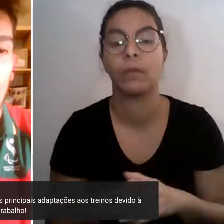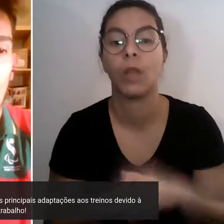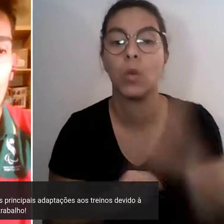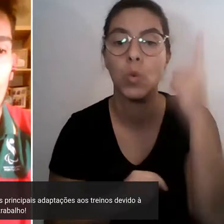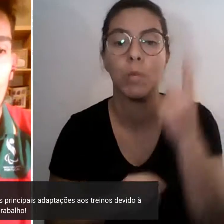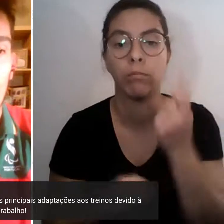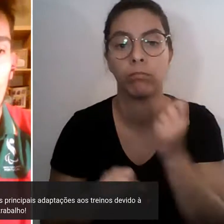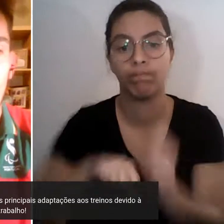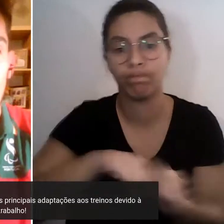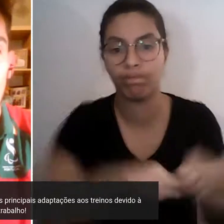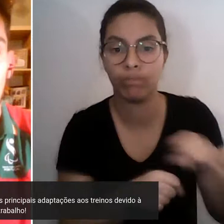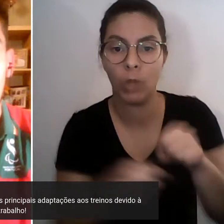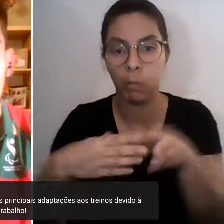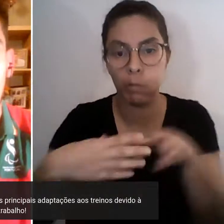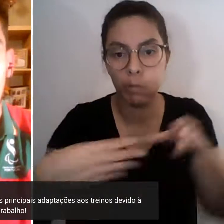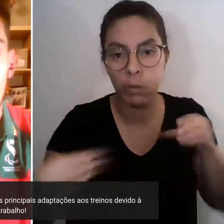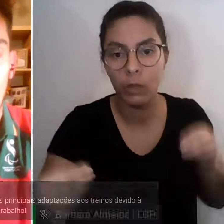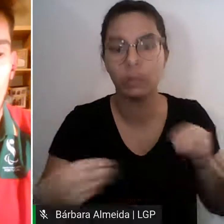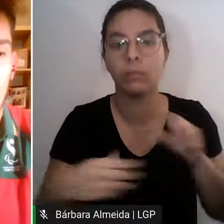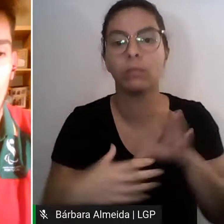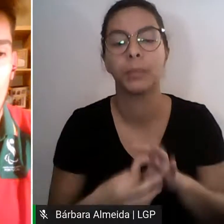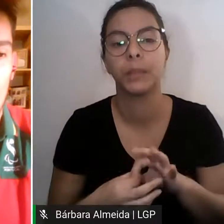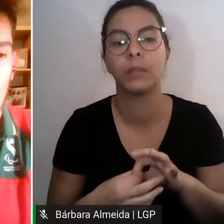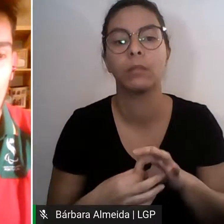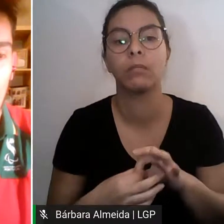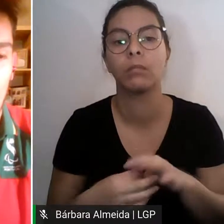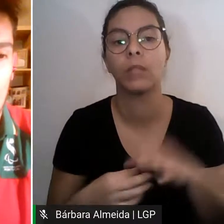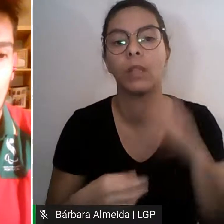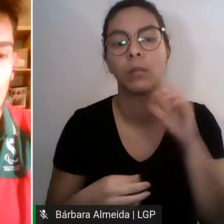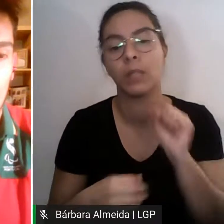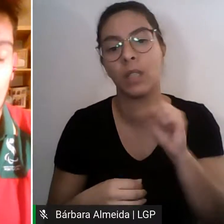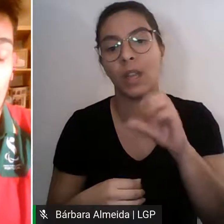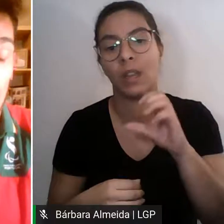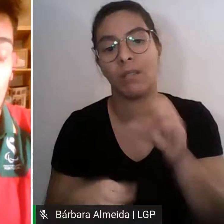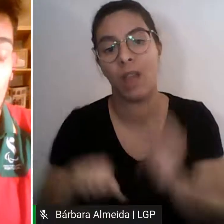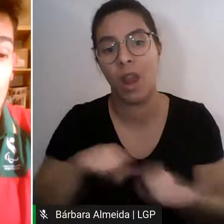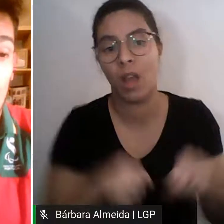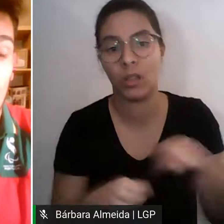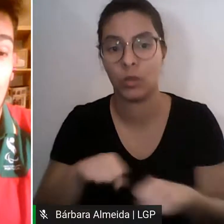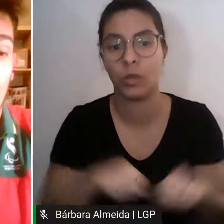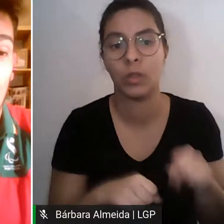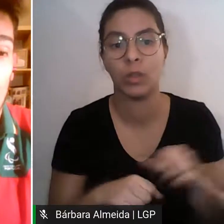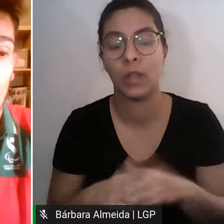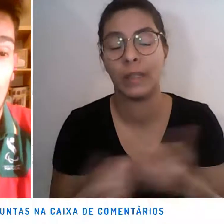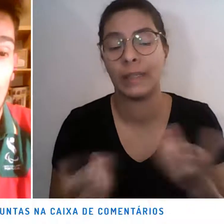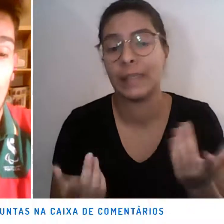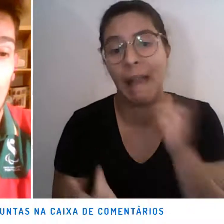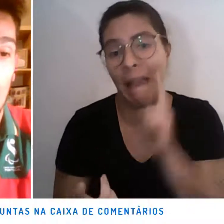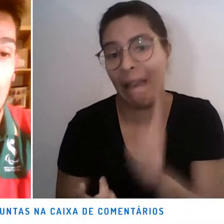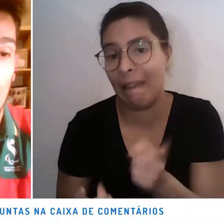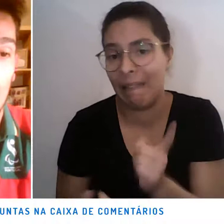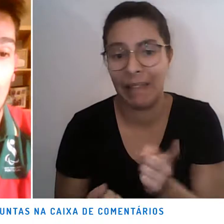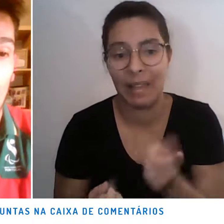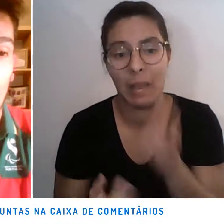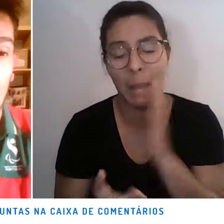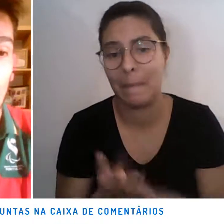o remo tem, os ergómetros, só que é da canoagem, caiaque de ergómetro. Basicamente foi isso, e foi